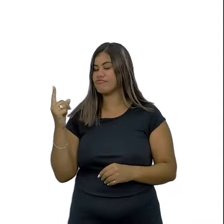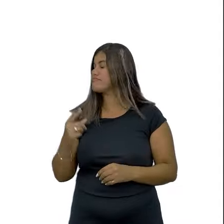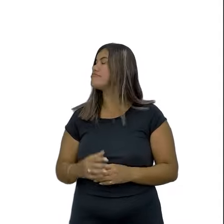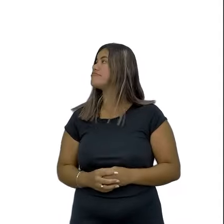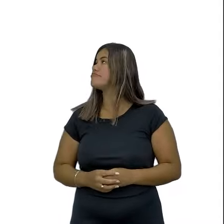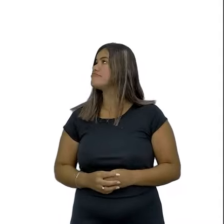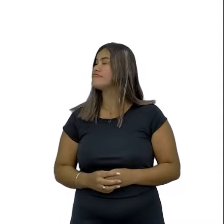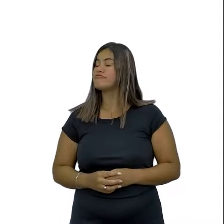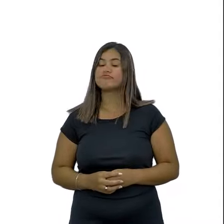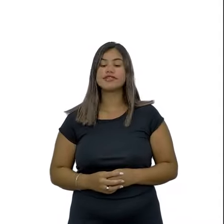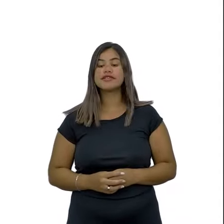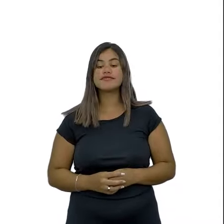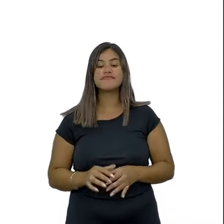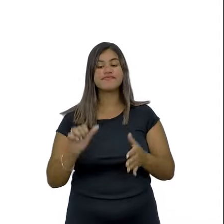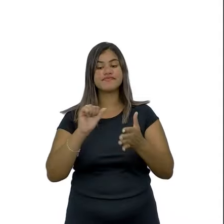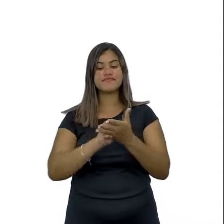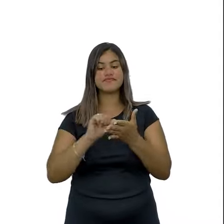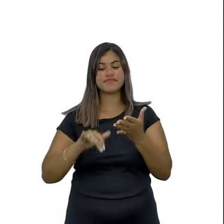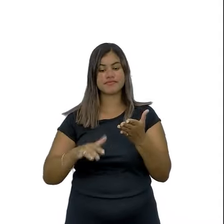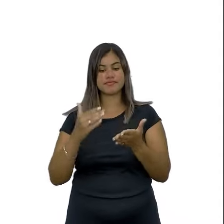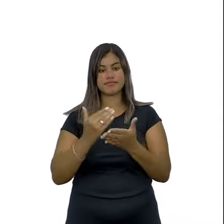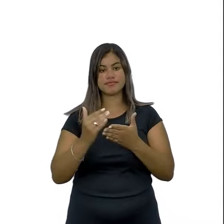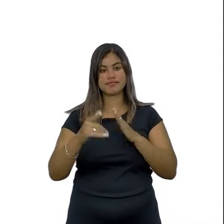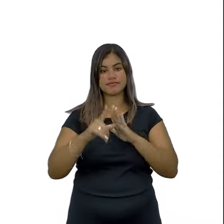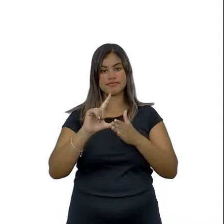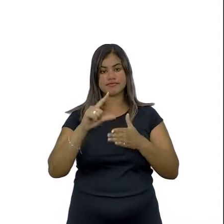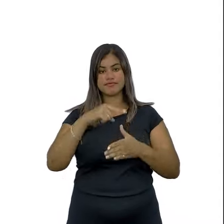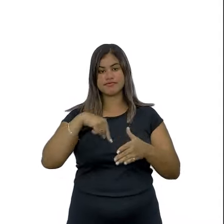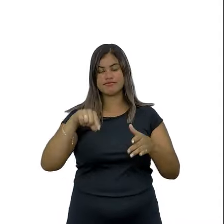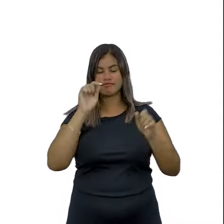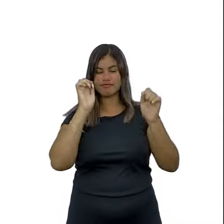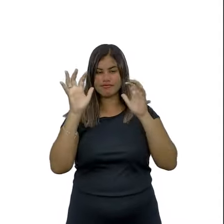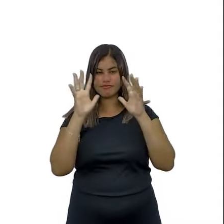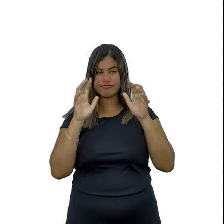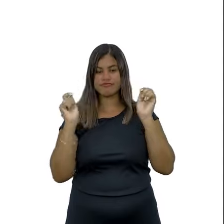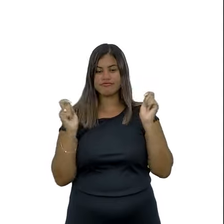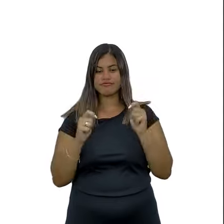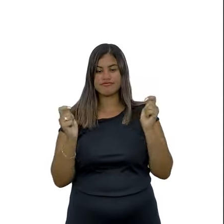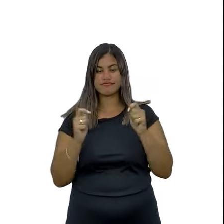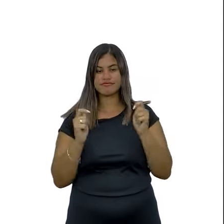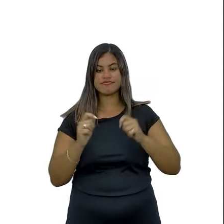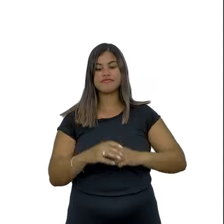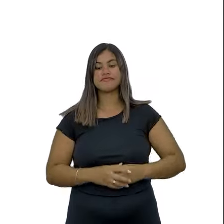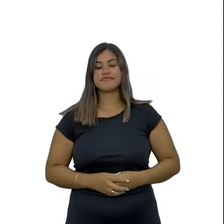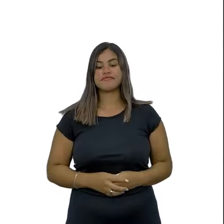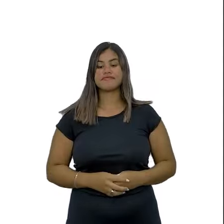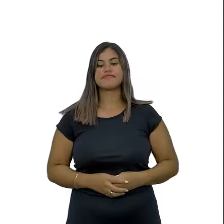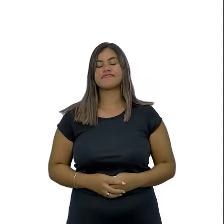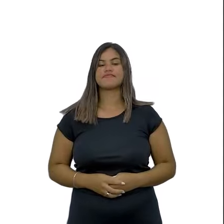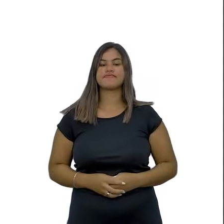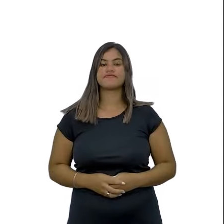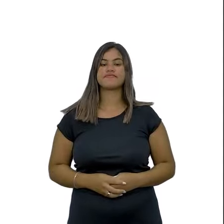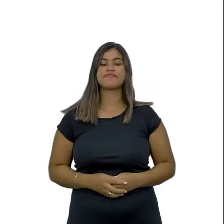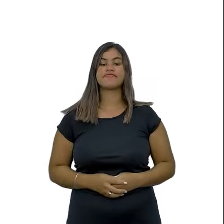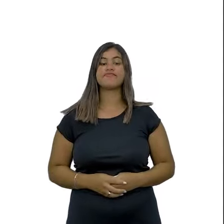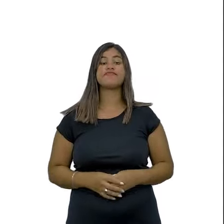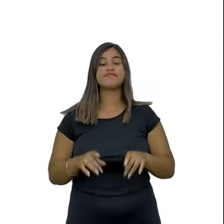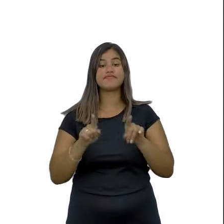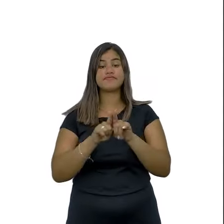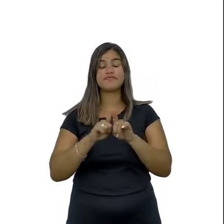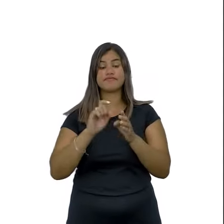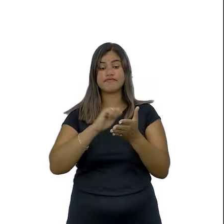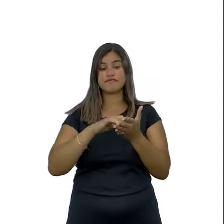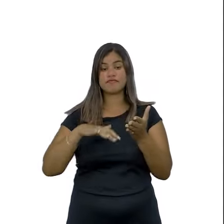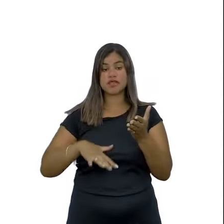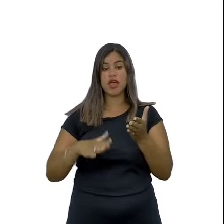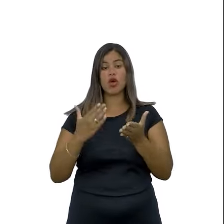si, podemos pensar nisso. E antes mesmo de começar qualquer atividade, a